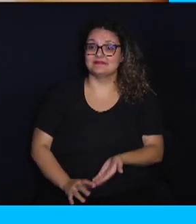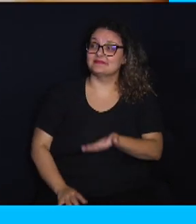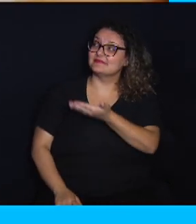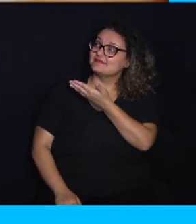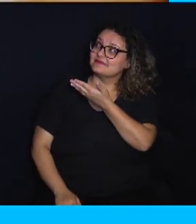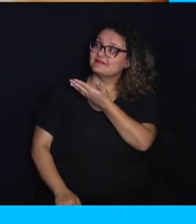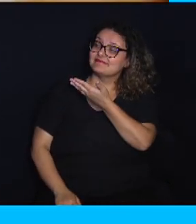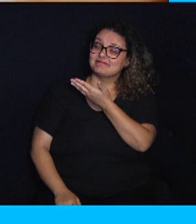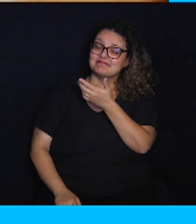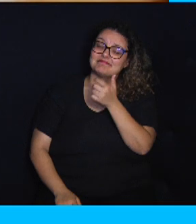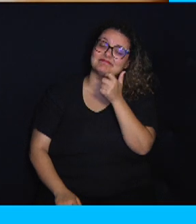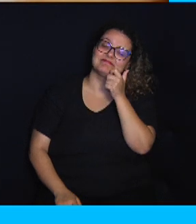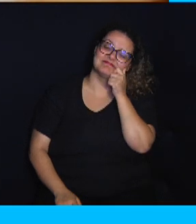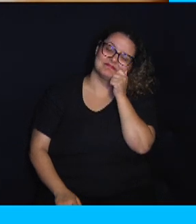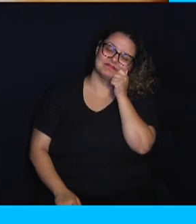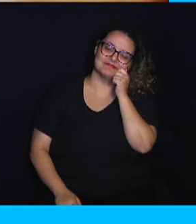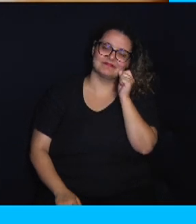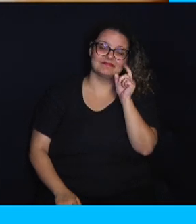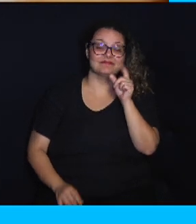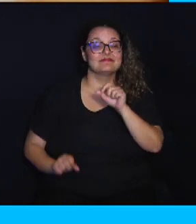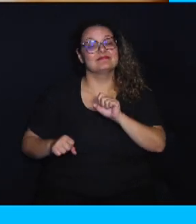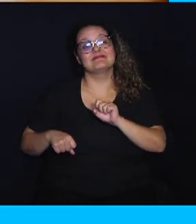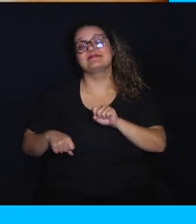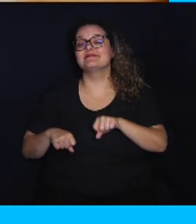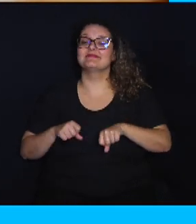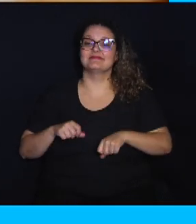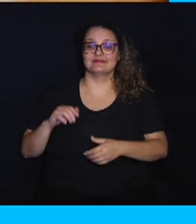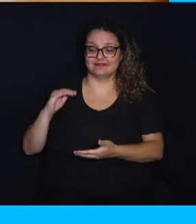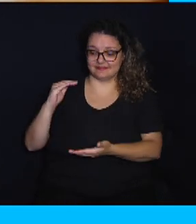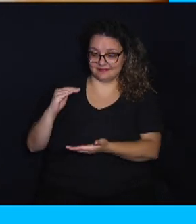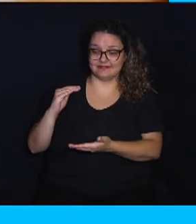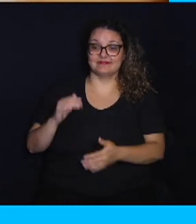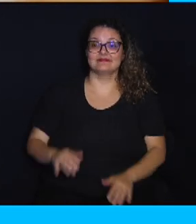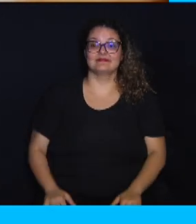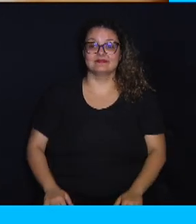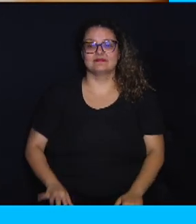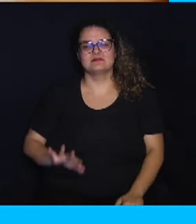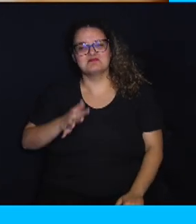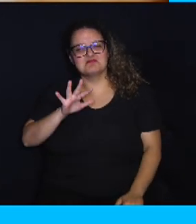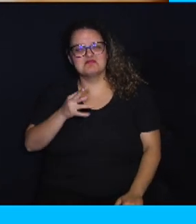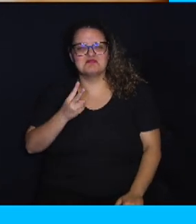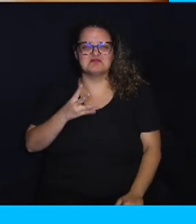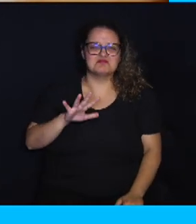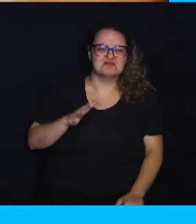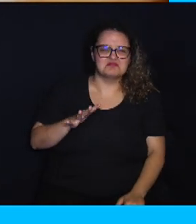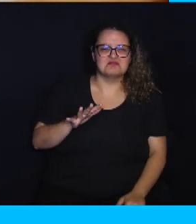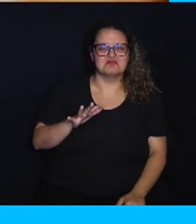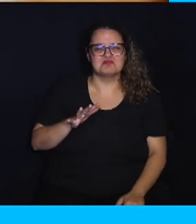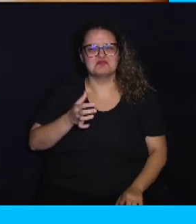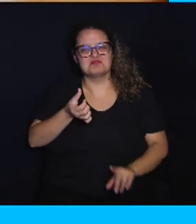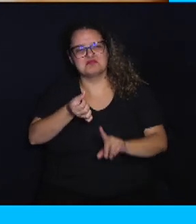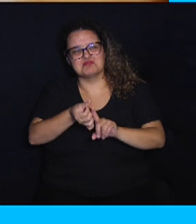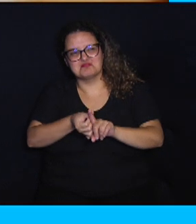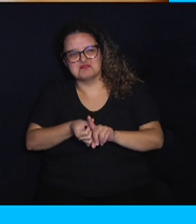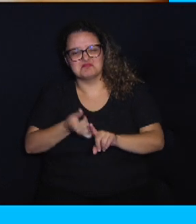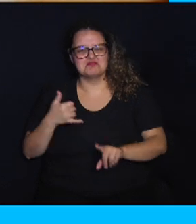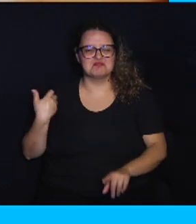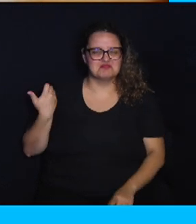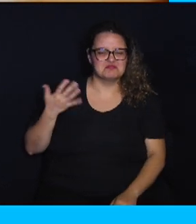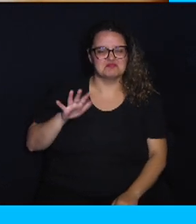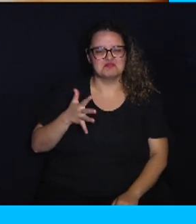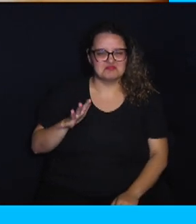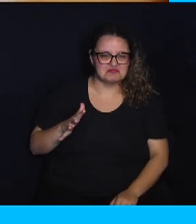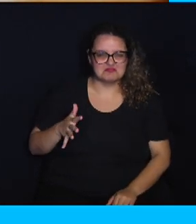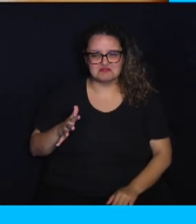esse gatinho charmoso de porte pequeno. Ele tem entre 2 e 6 meses e é um bichano muito